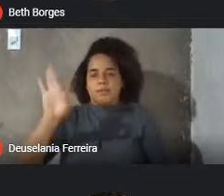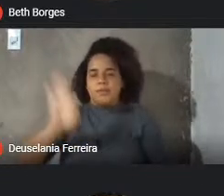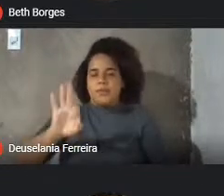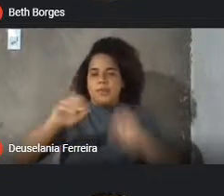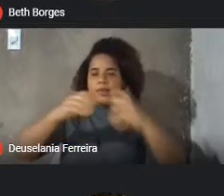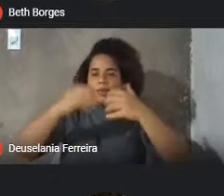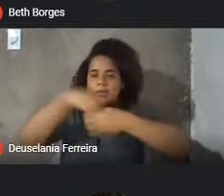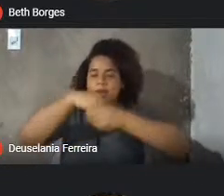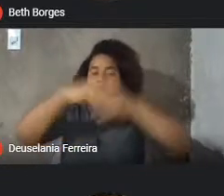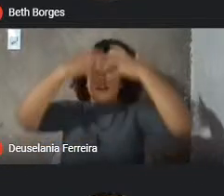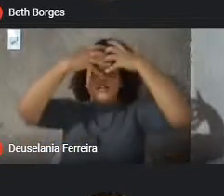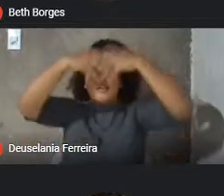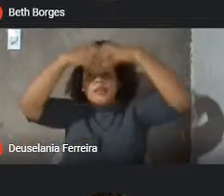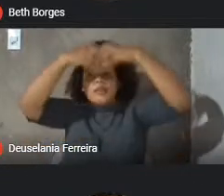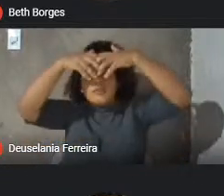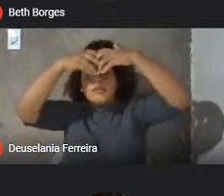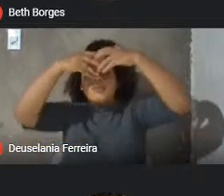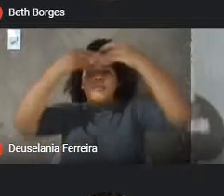tá?